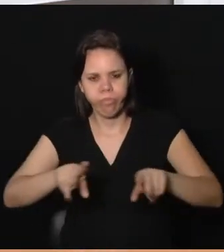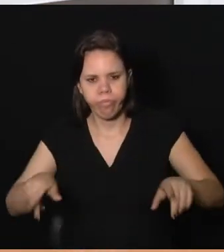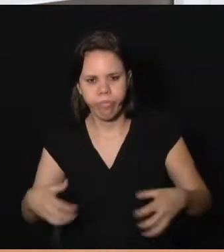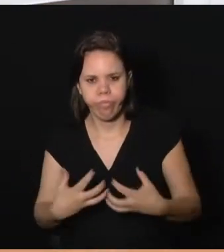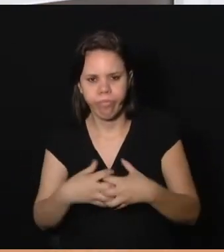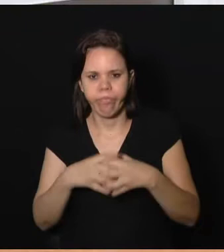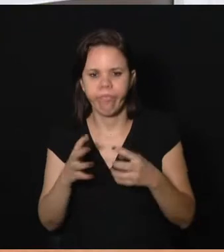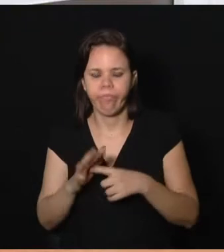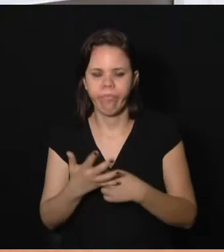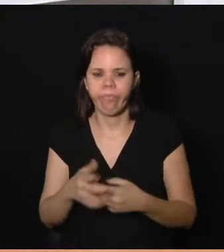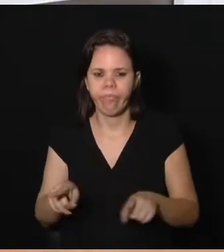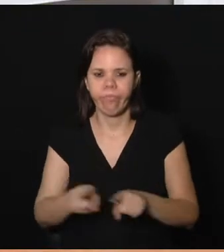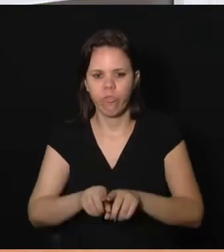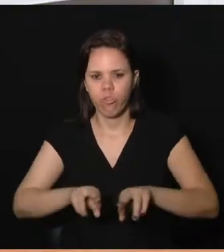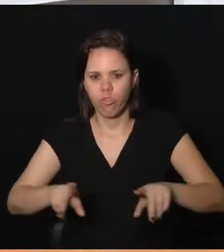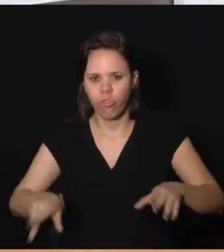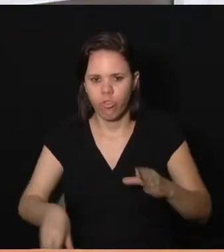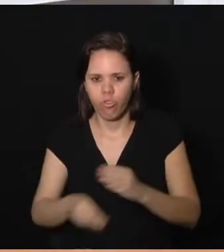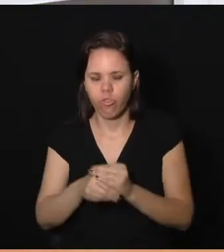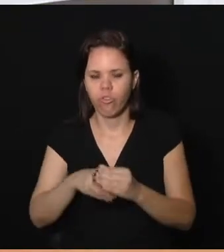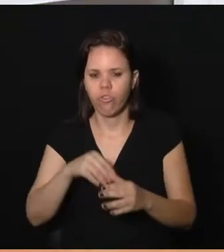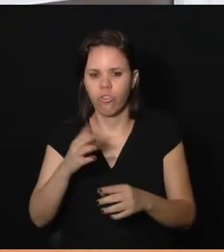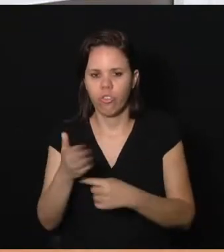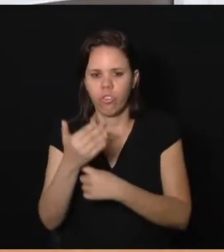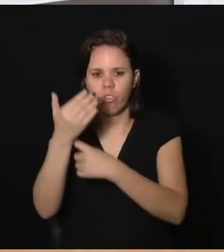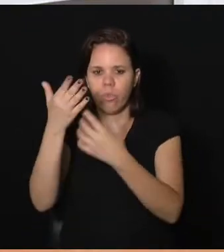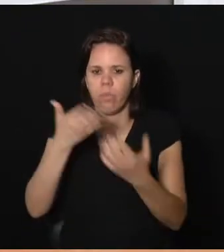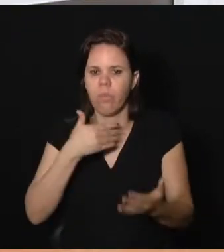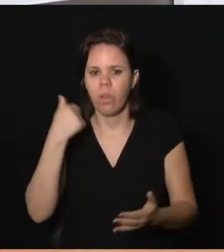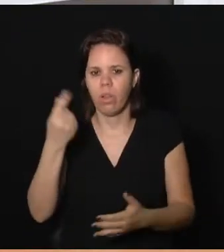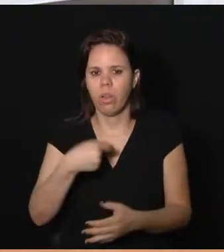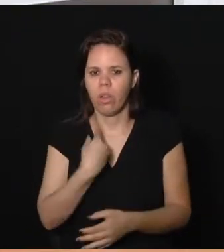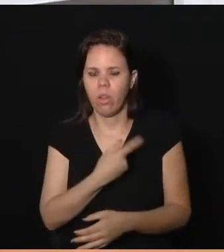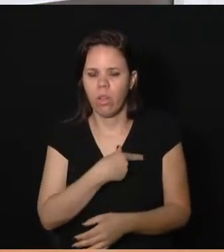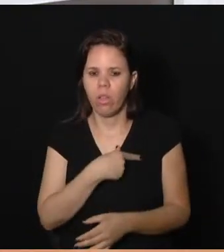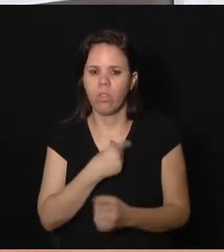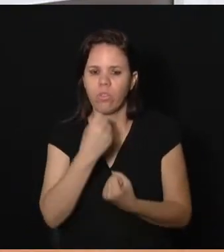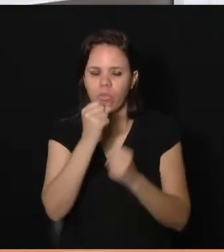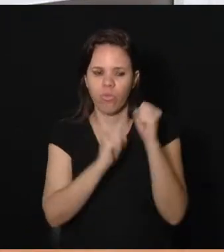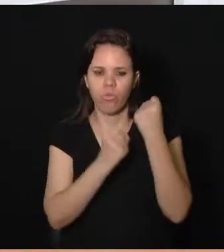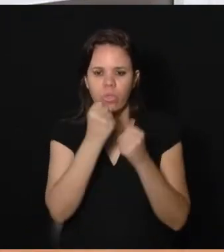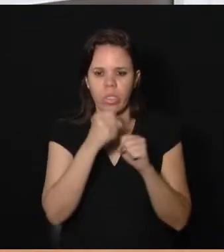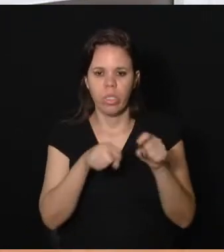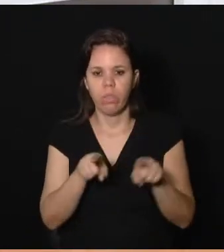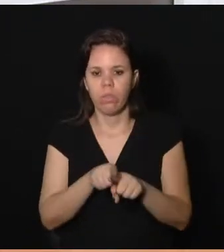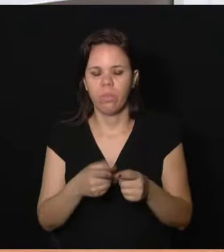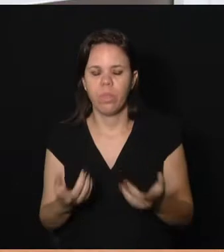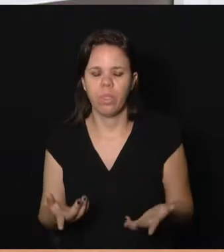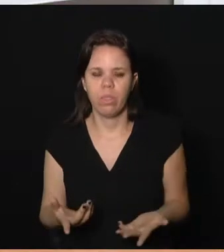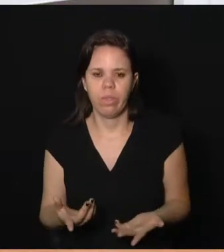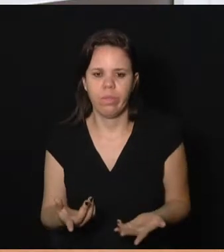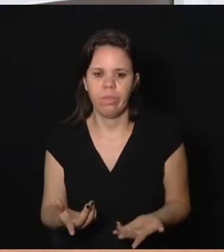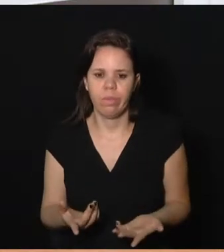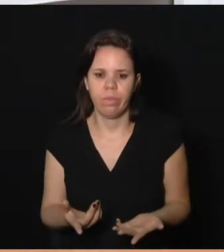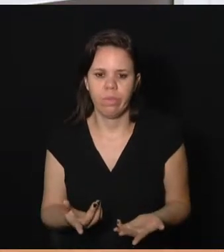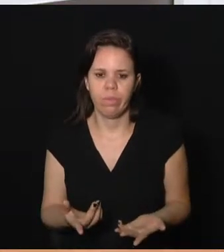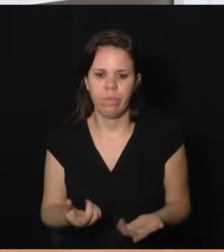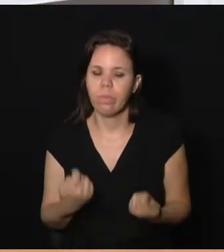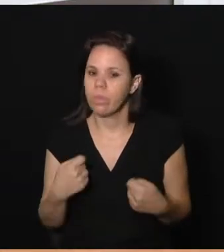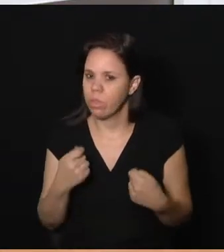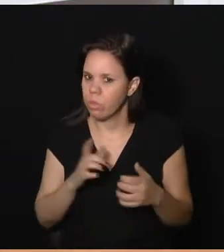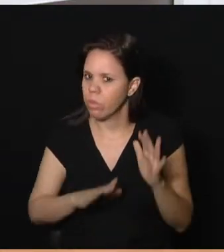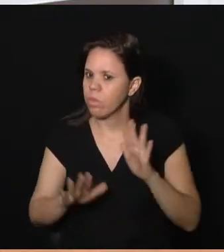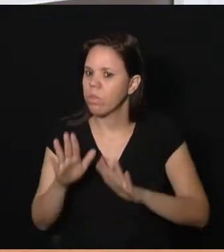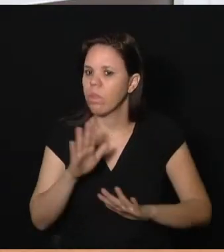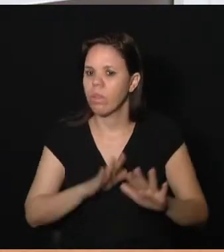de incremento e inovação em tecnologia, melhorar o nosso parque industrial, por exemplo. Então, é preciso tomar